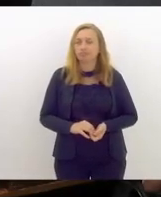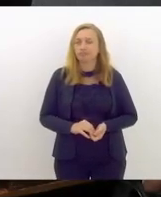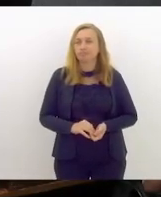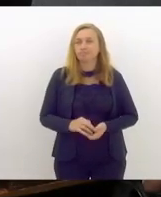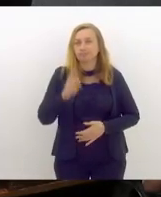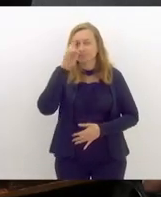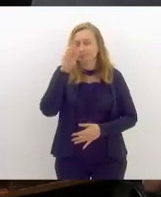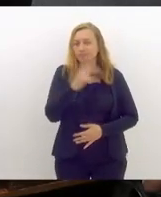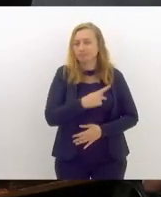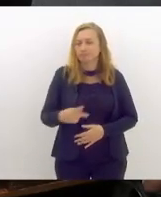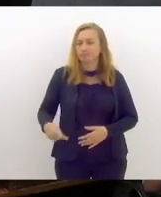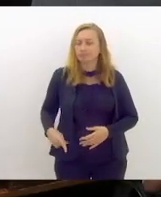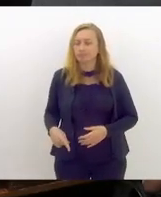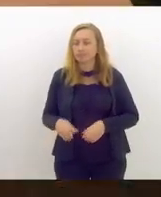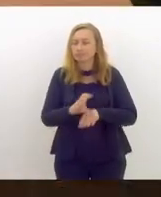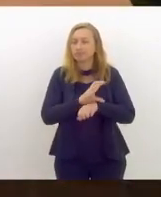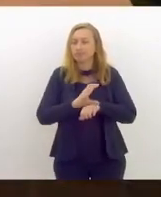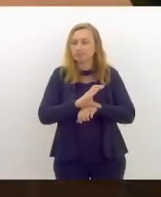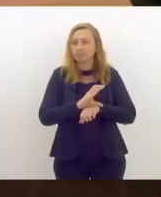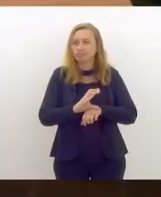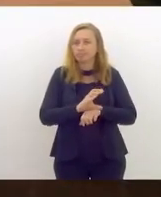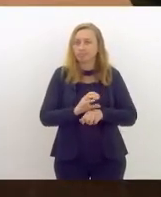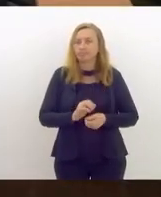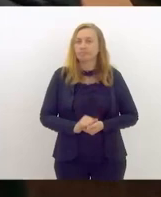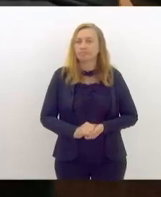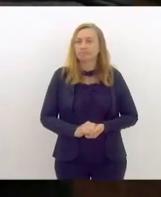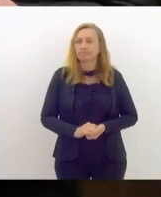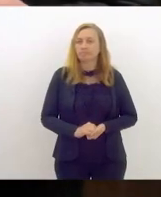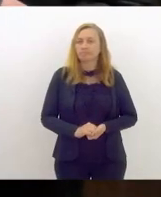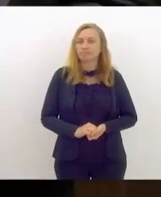Senhor presidente, pela constitucionalidade.